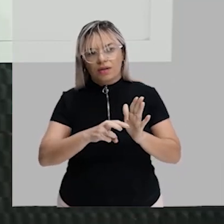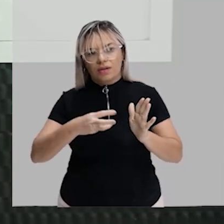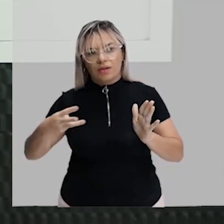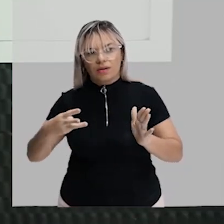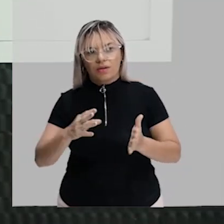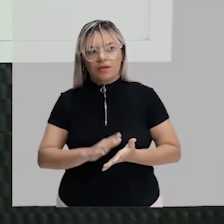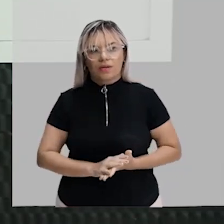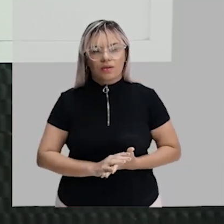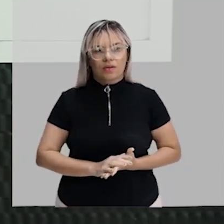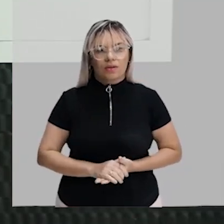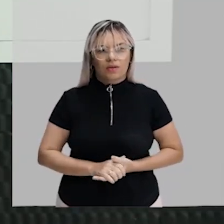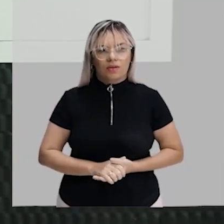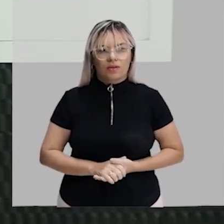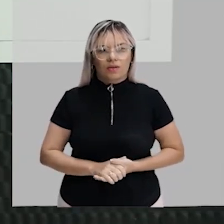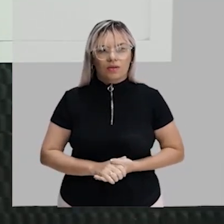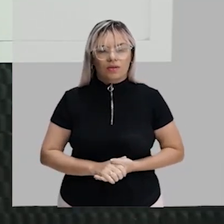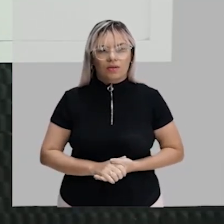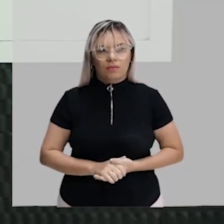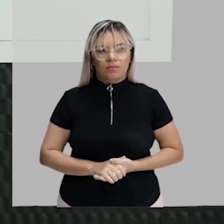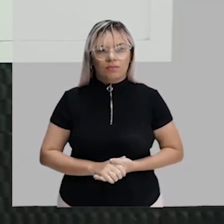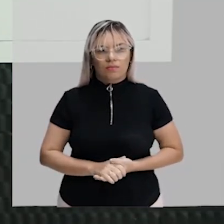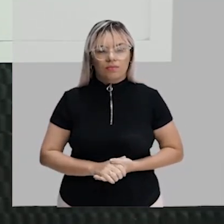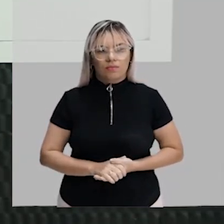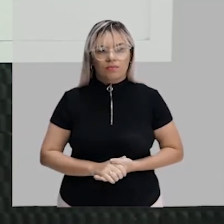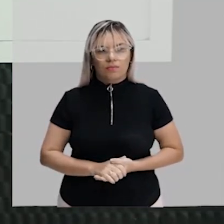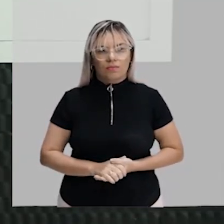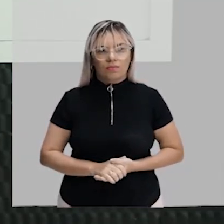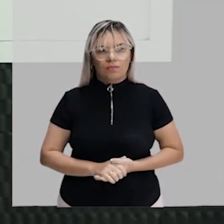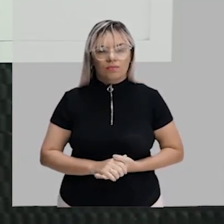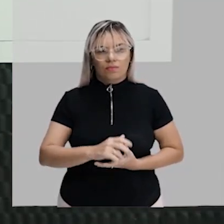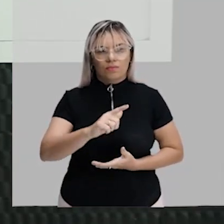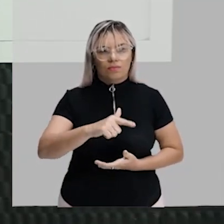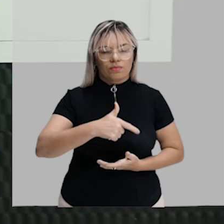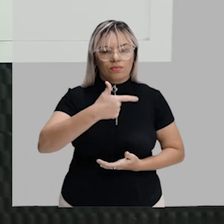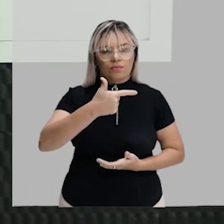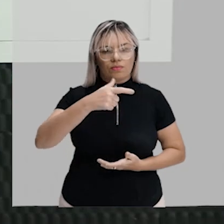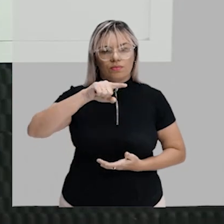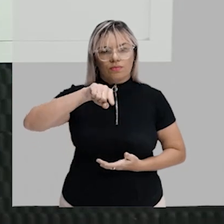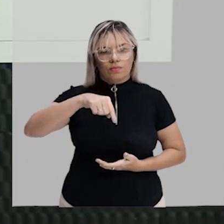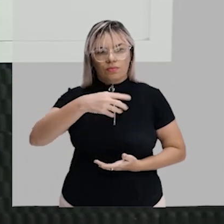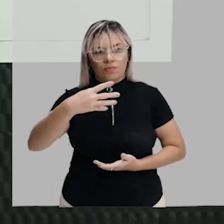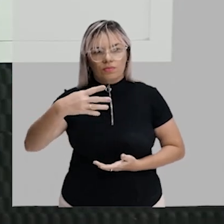só, esse 2,4 representa o 100%.